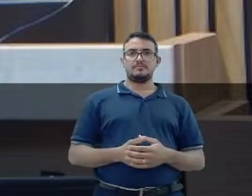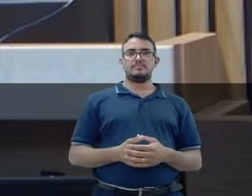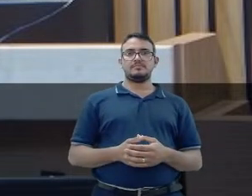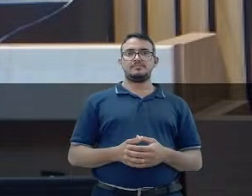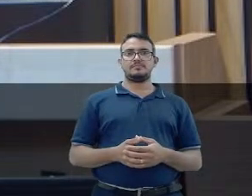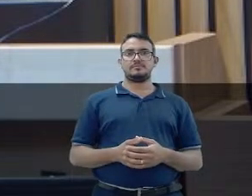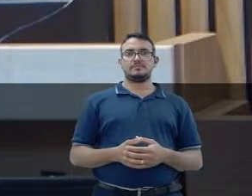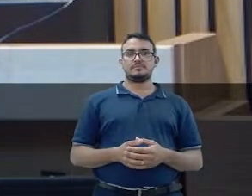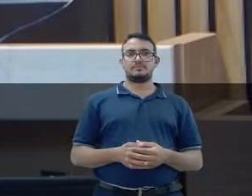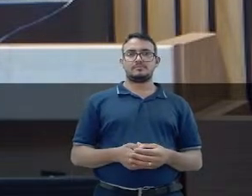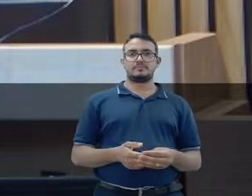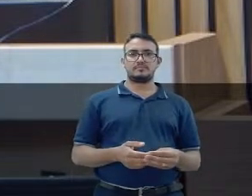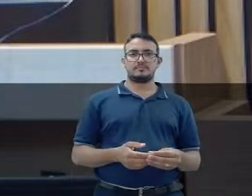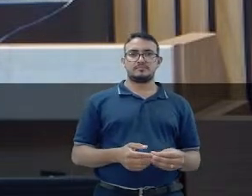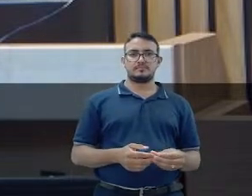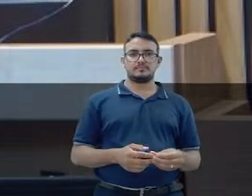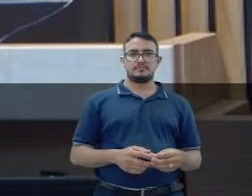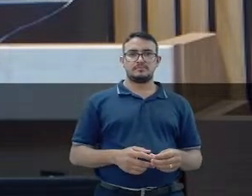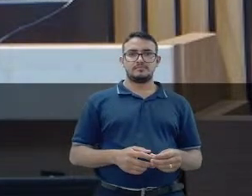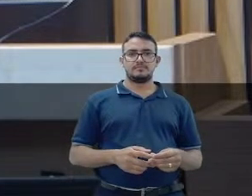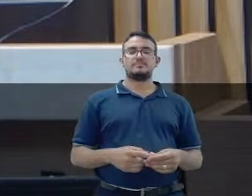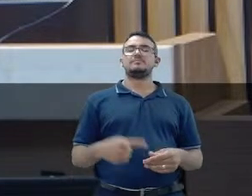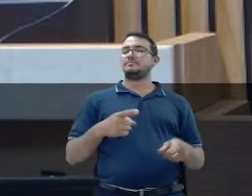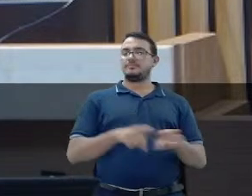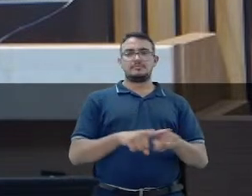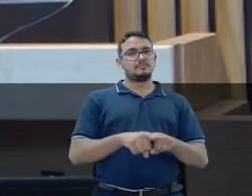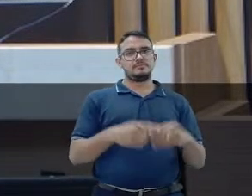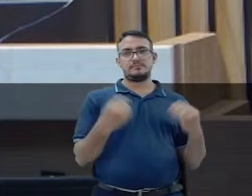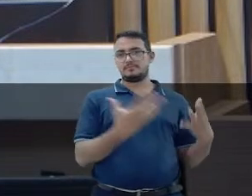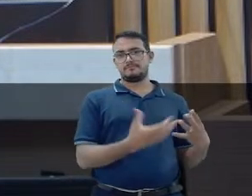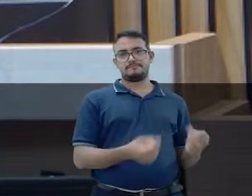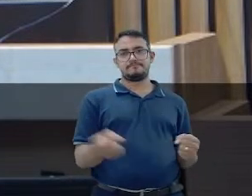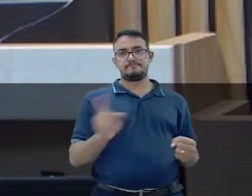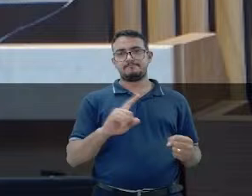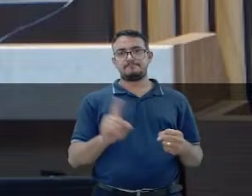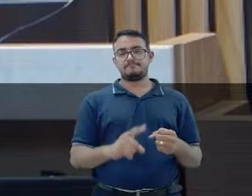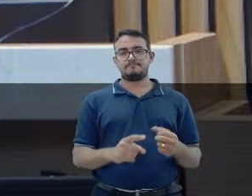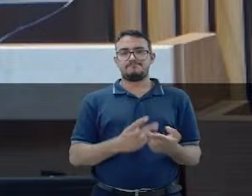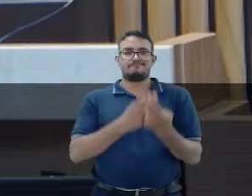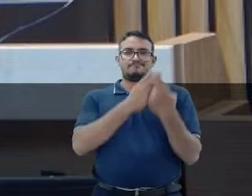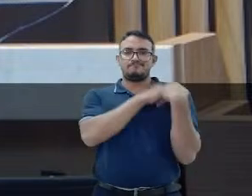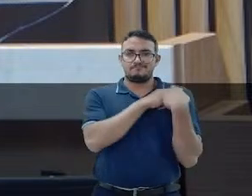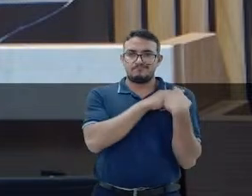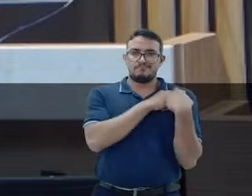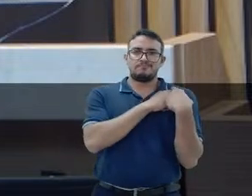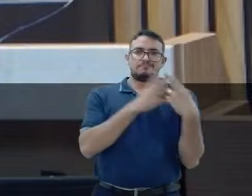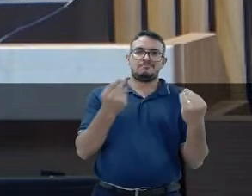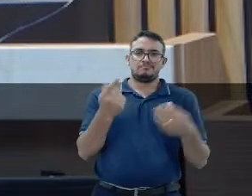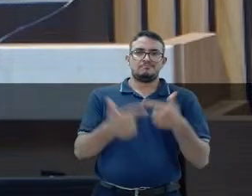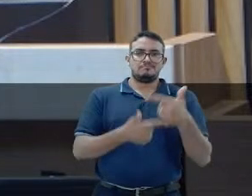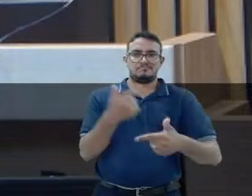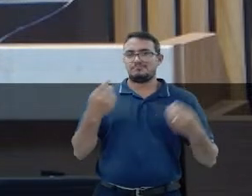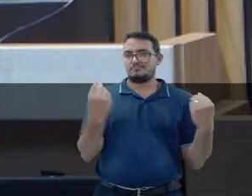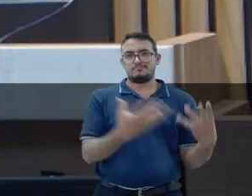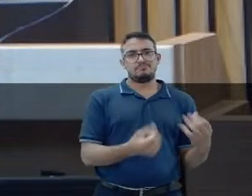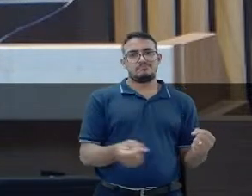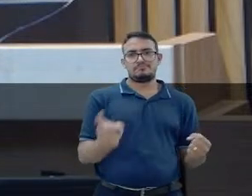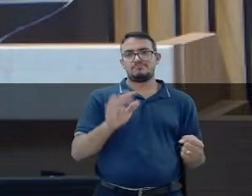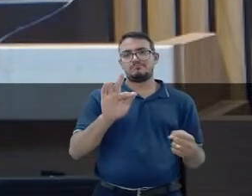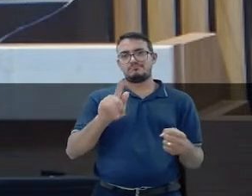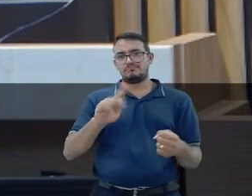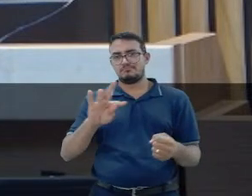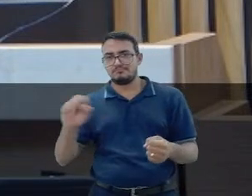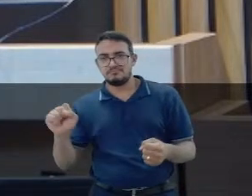Eu nego provimento. Acúmulo de função, nego provimento,